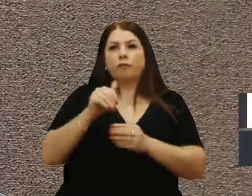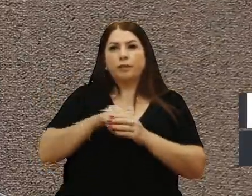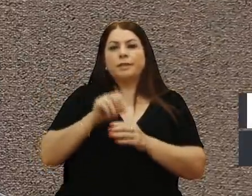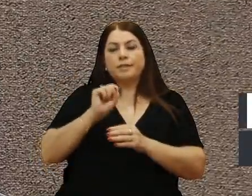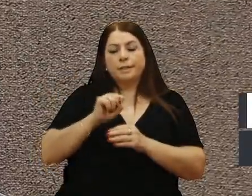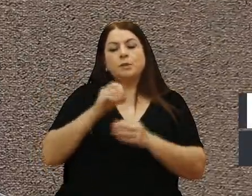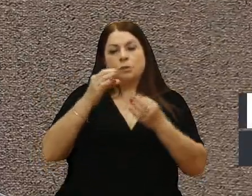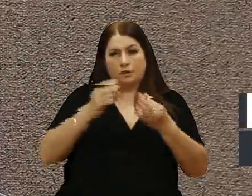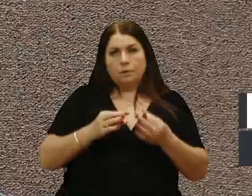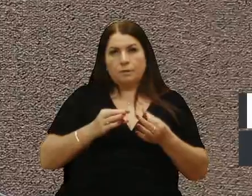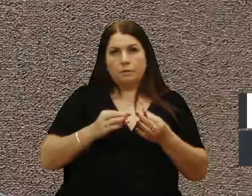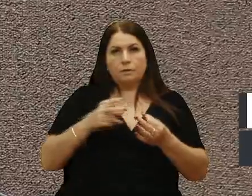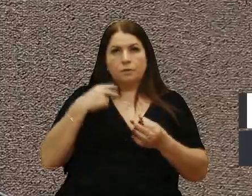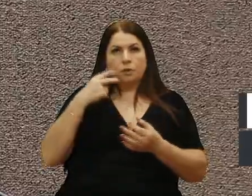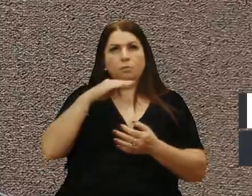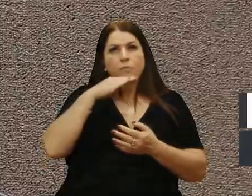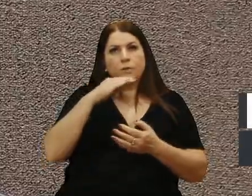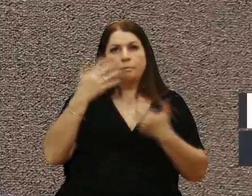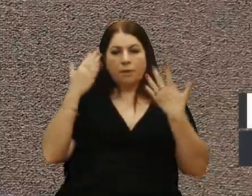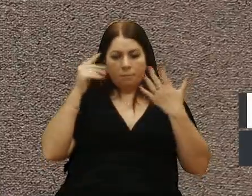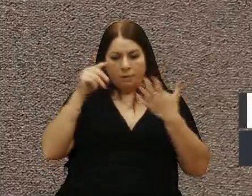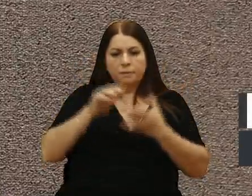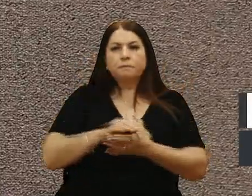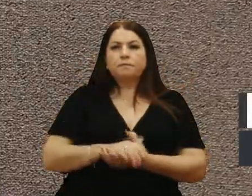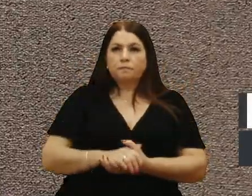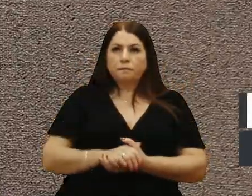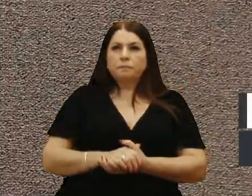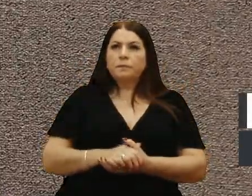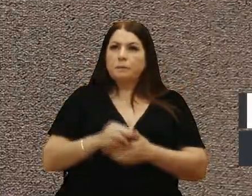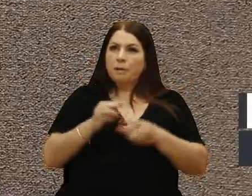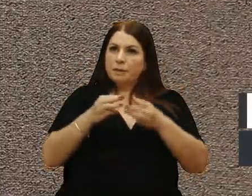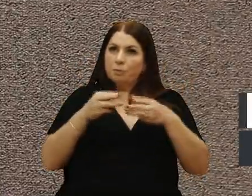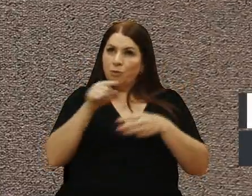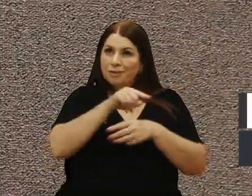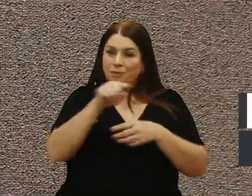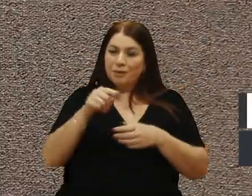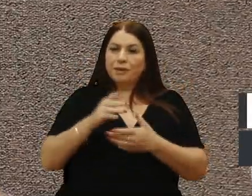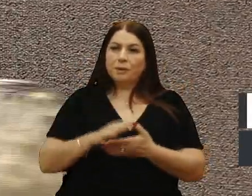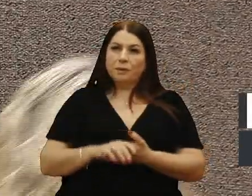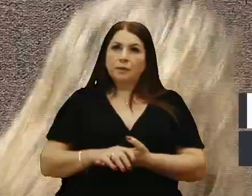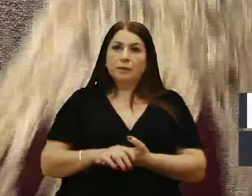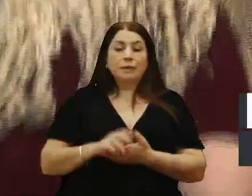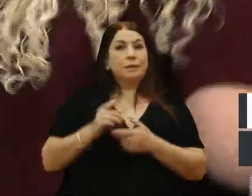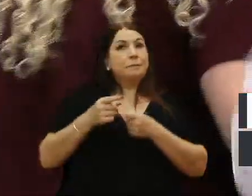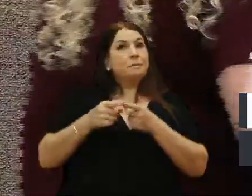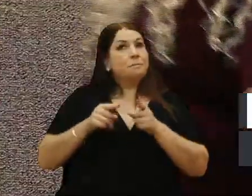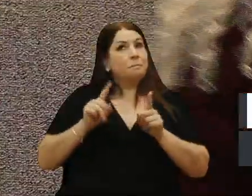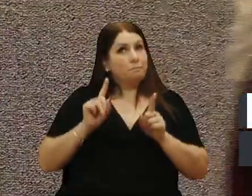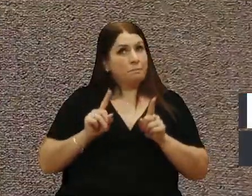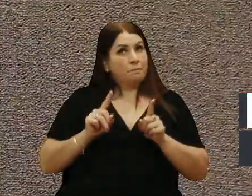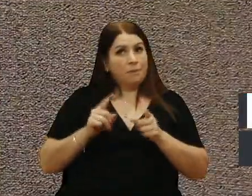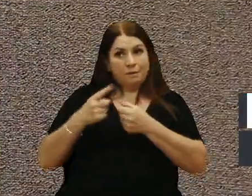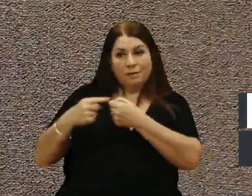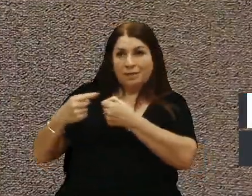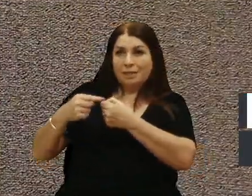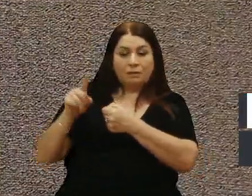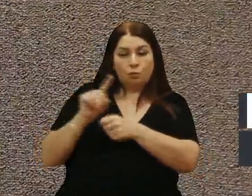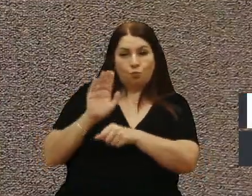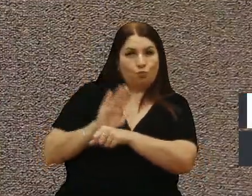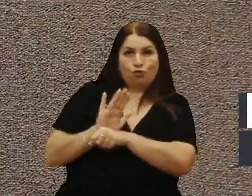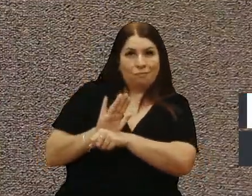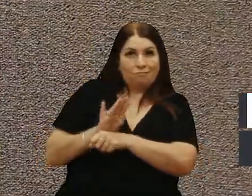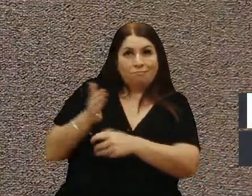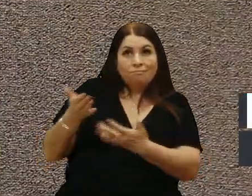com certeza, vereador Bortola, lhe parabenizo pela moção, mas, se as cidades não